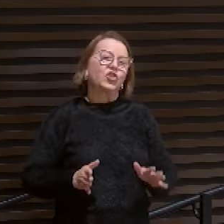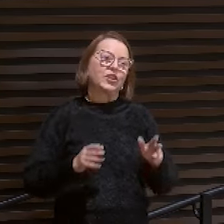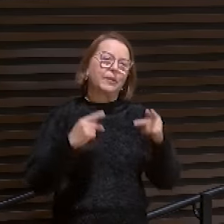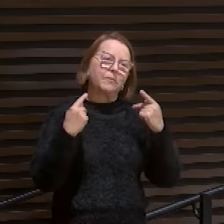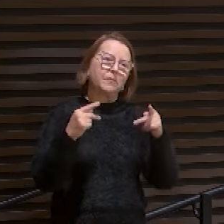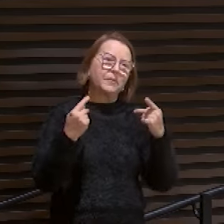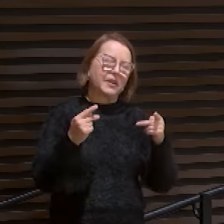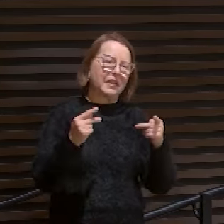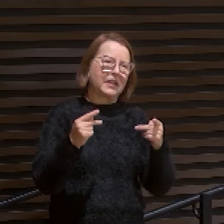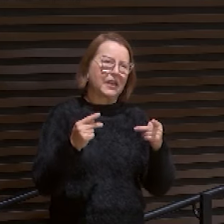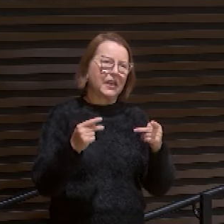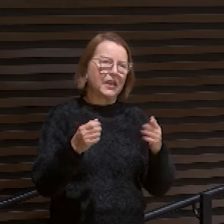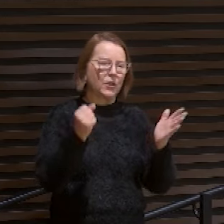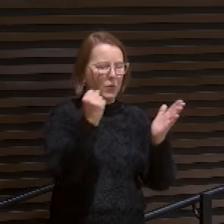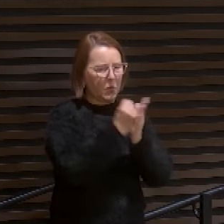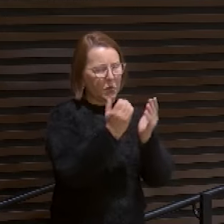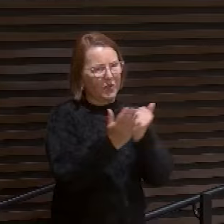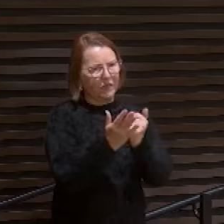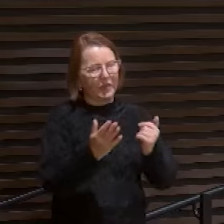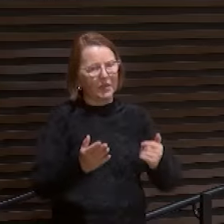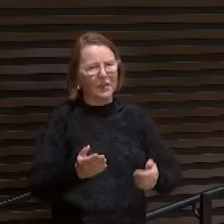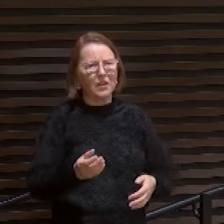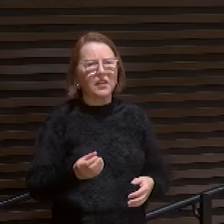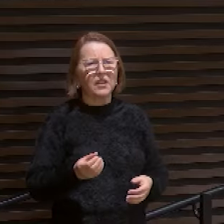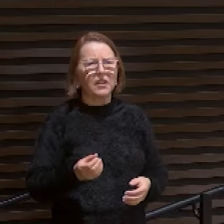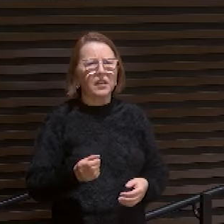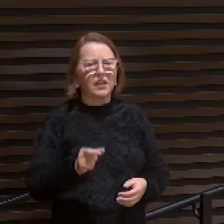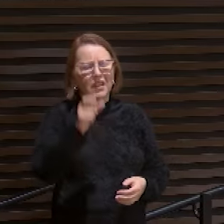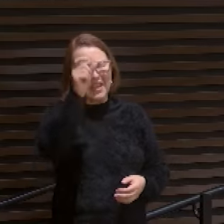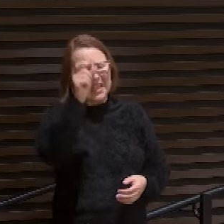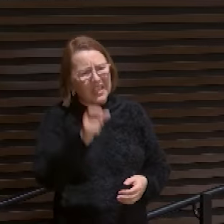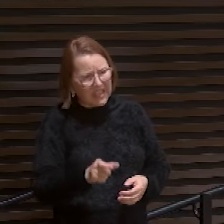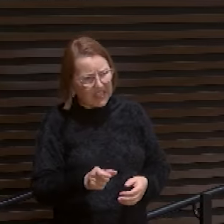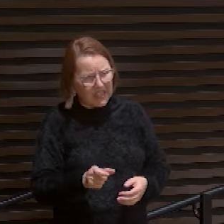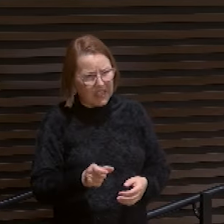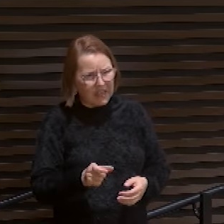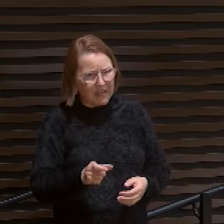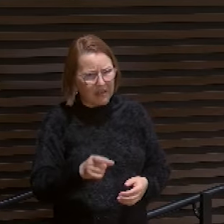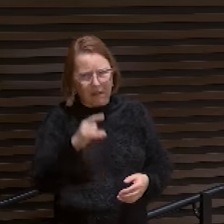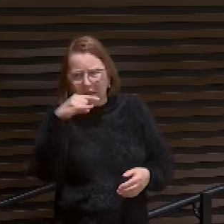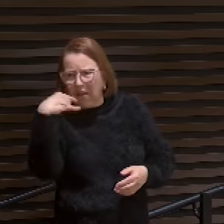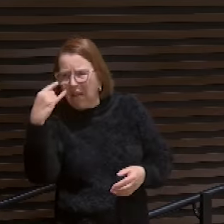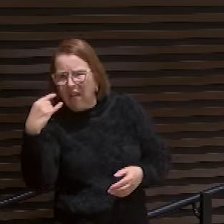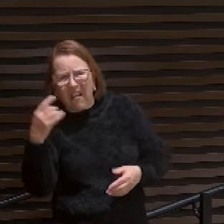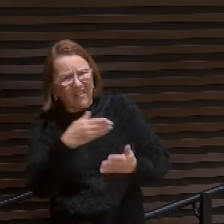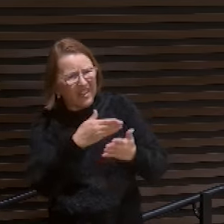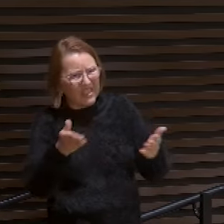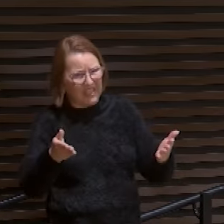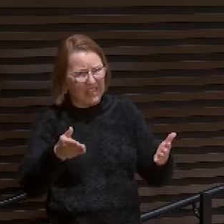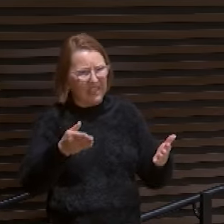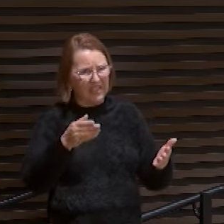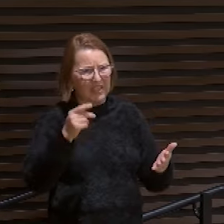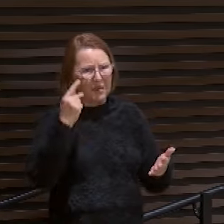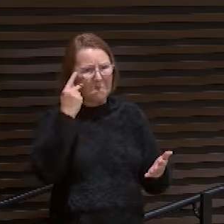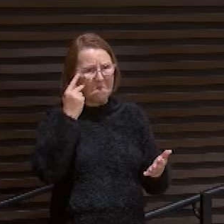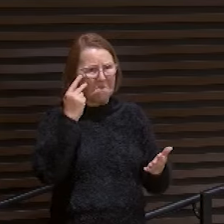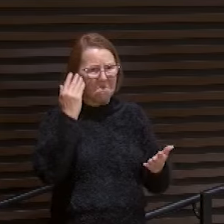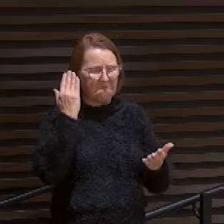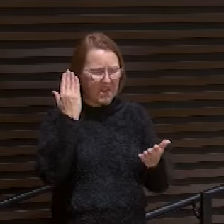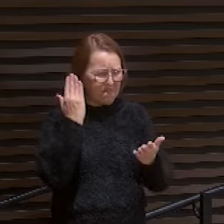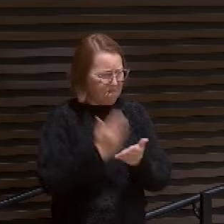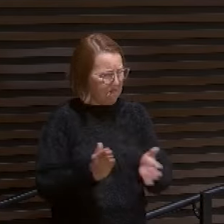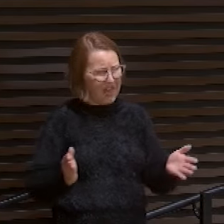fascinou vocês a deixar de obedecer à verdade? Tem uma turma aí que está usando até